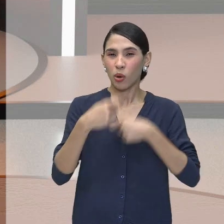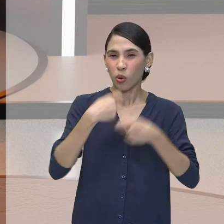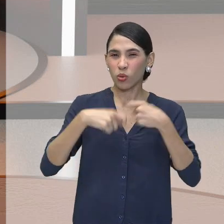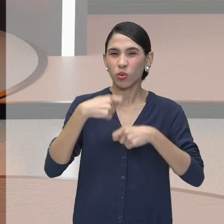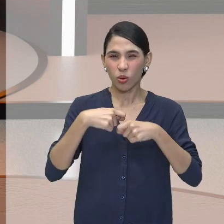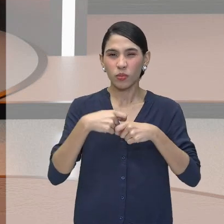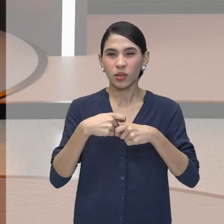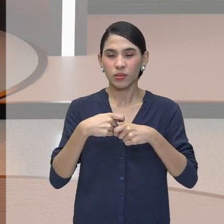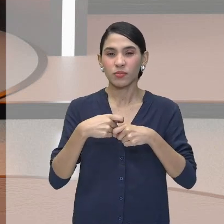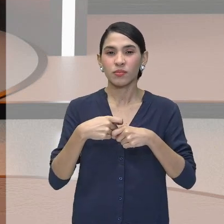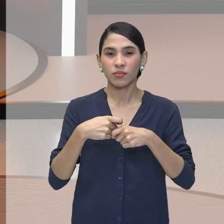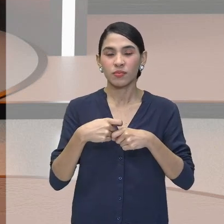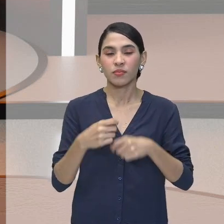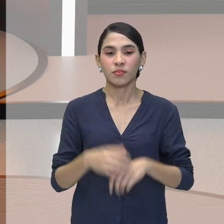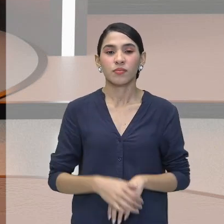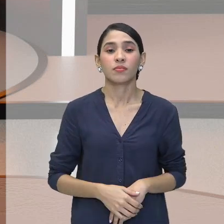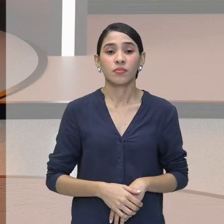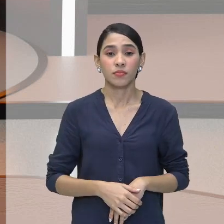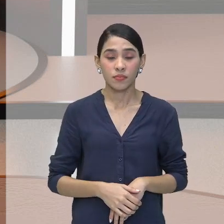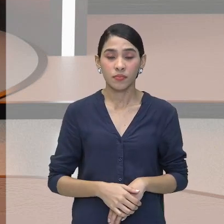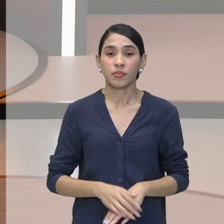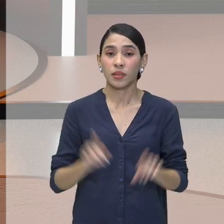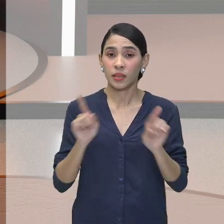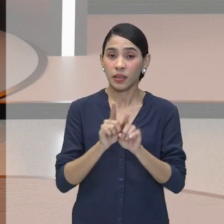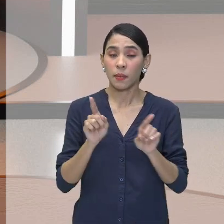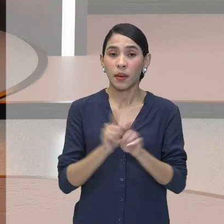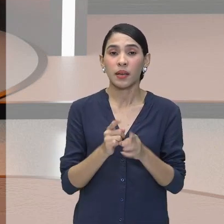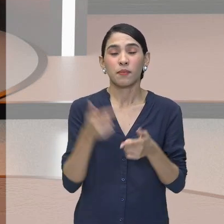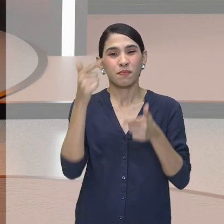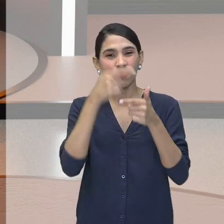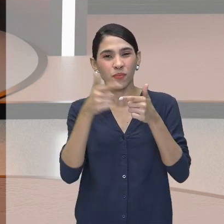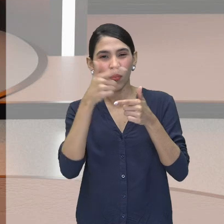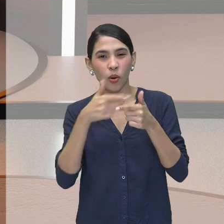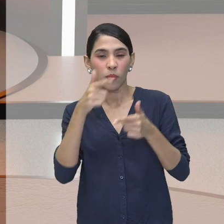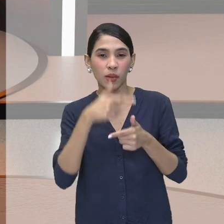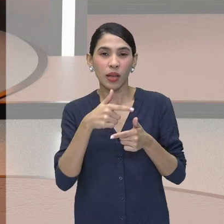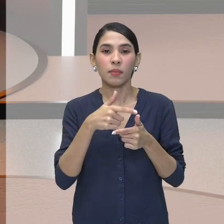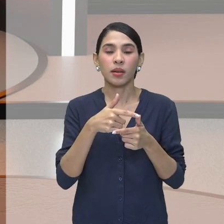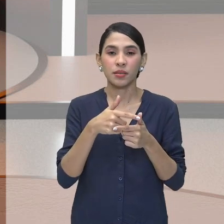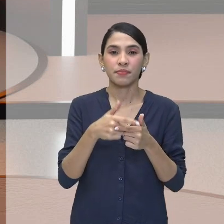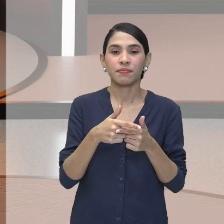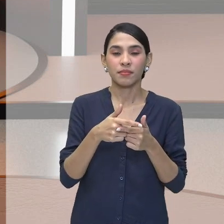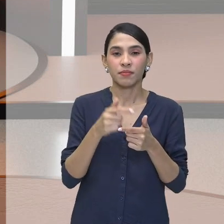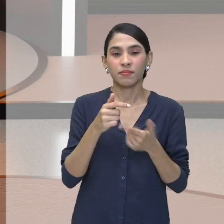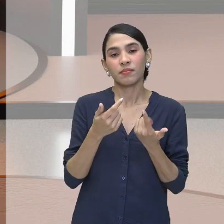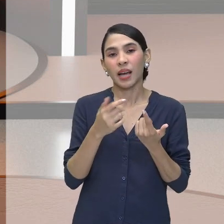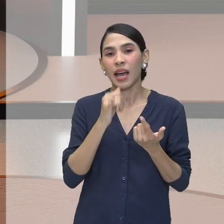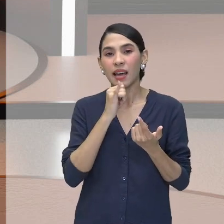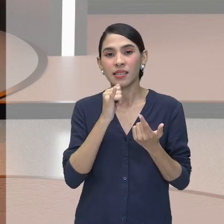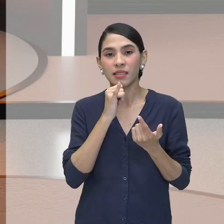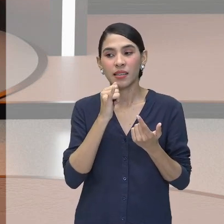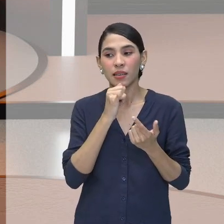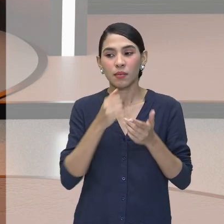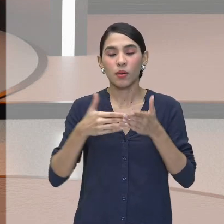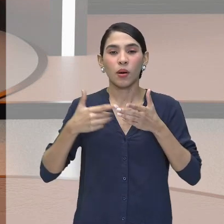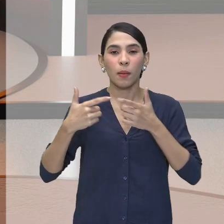por conta do encilhamento, não é? Os conflitos armados que estavam se